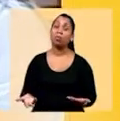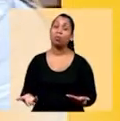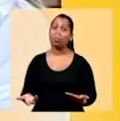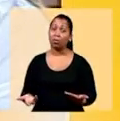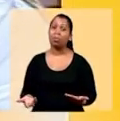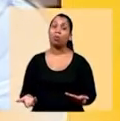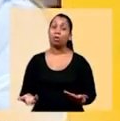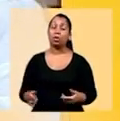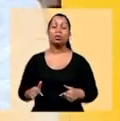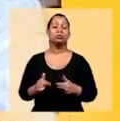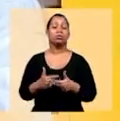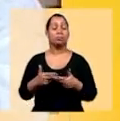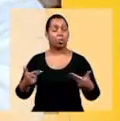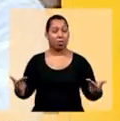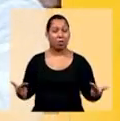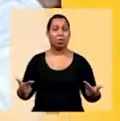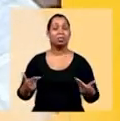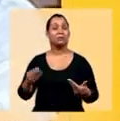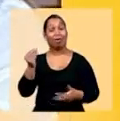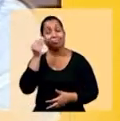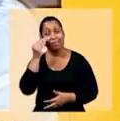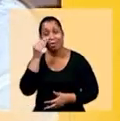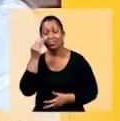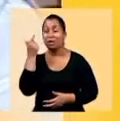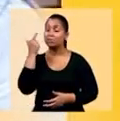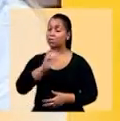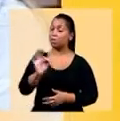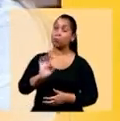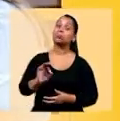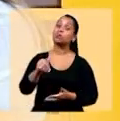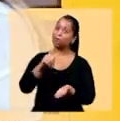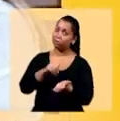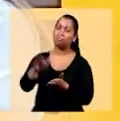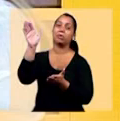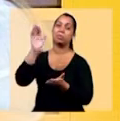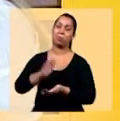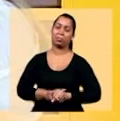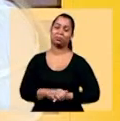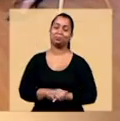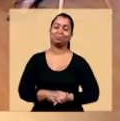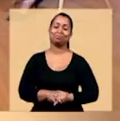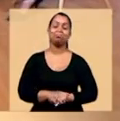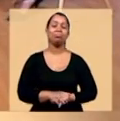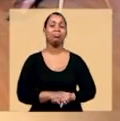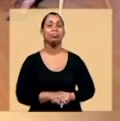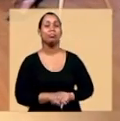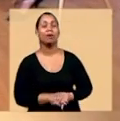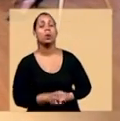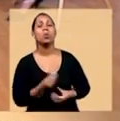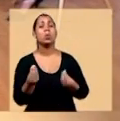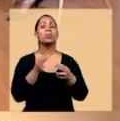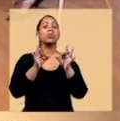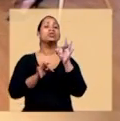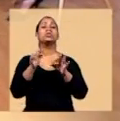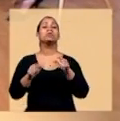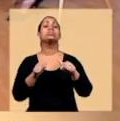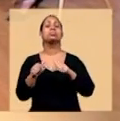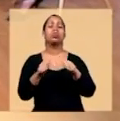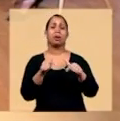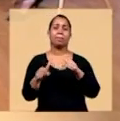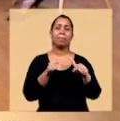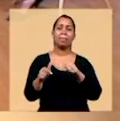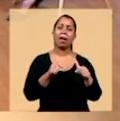interceder de alguma forma. Se não der certo, aí sim uma demissão. Doutor Luiz Carlos, e como que a Justiça do Trabalho